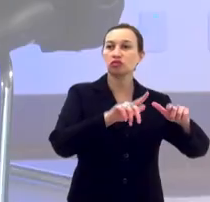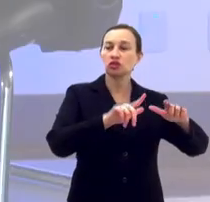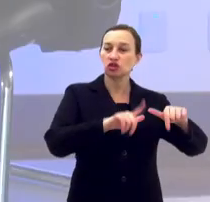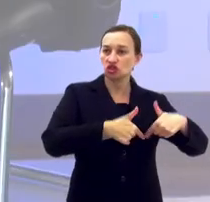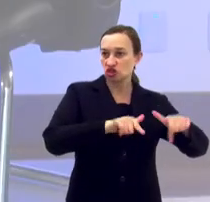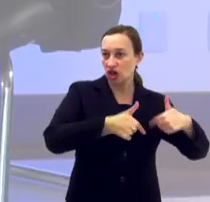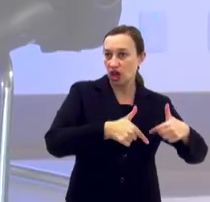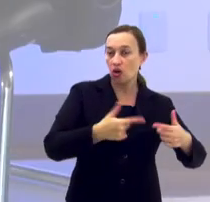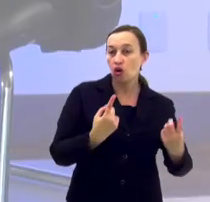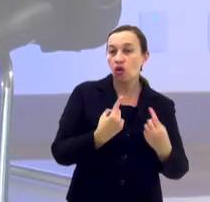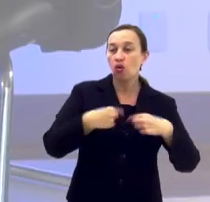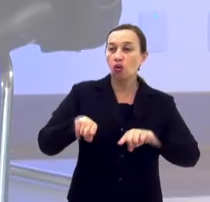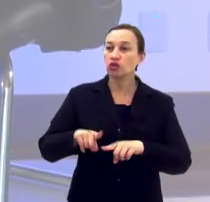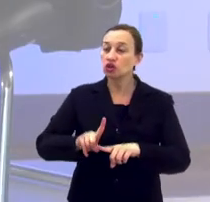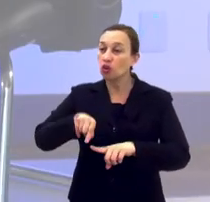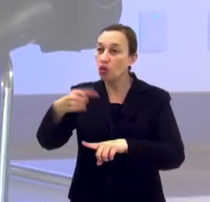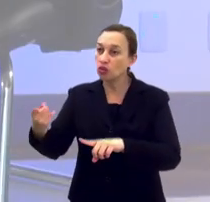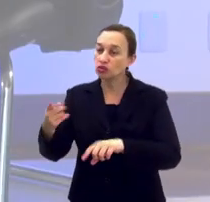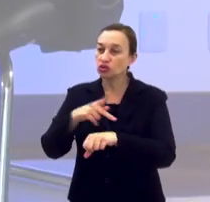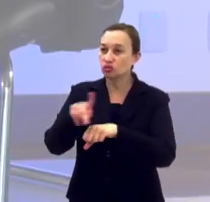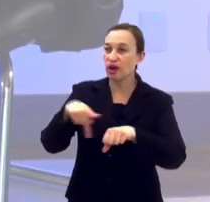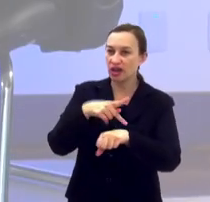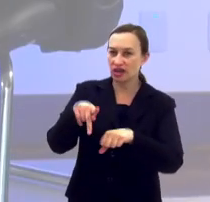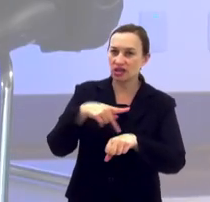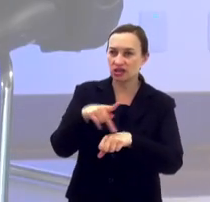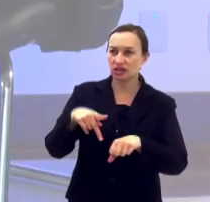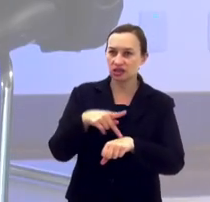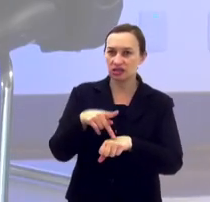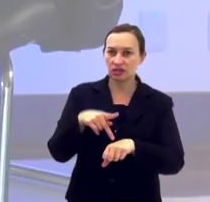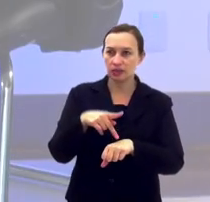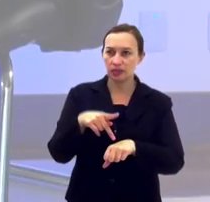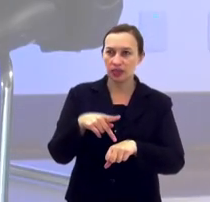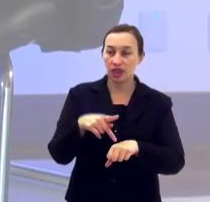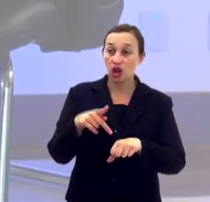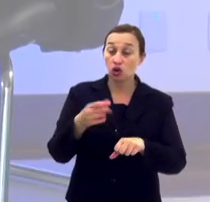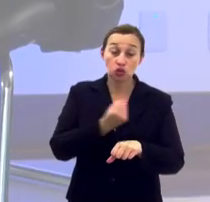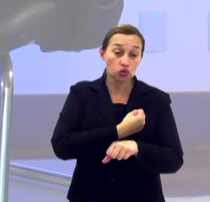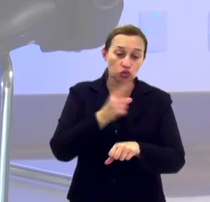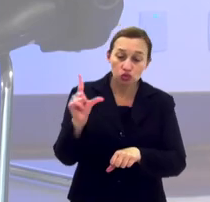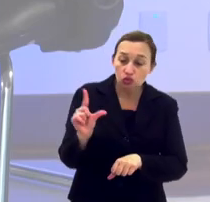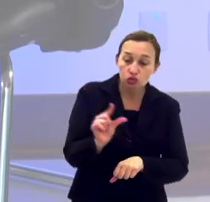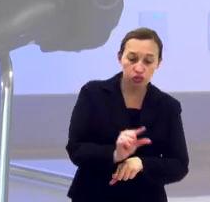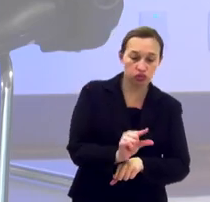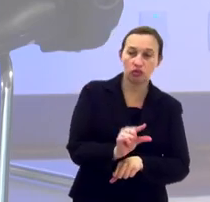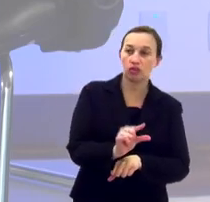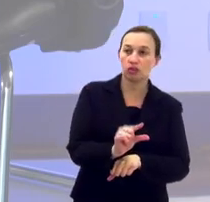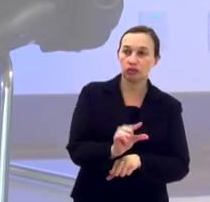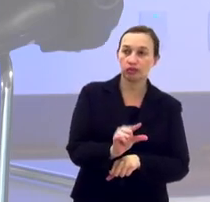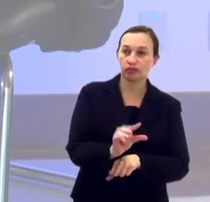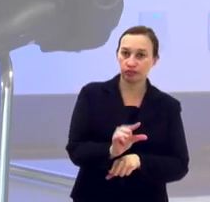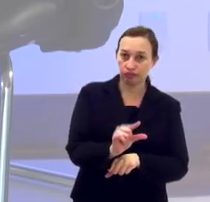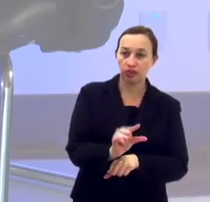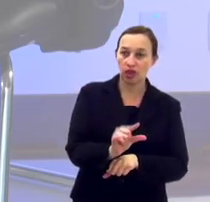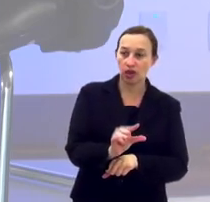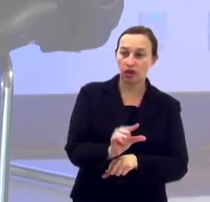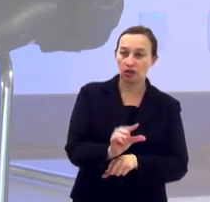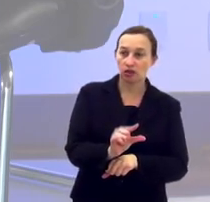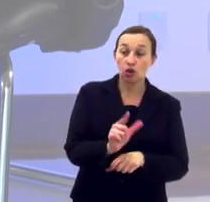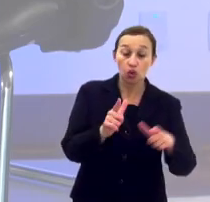enfrentar contra todos os demais países que circundavam, e era menor número,